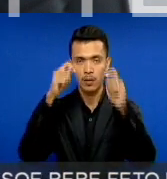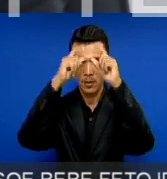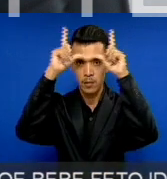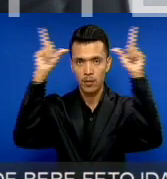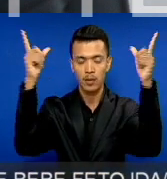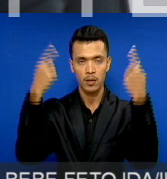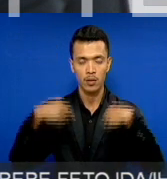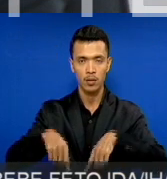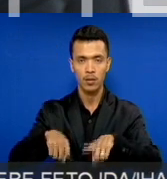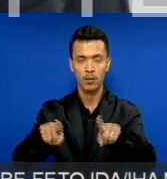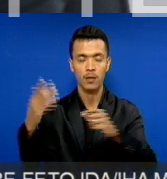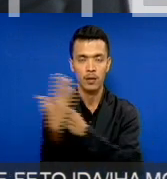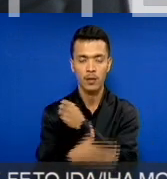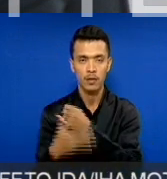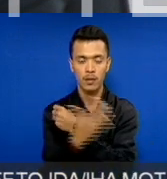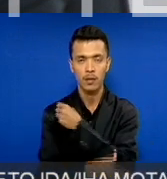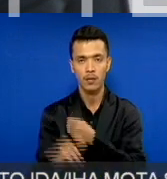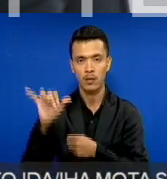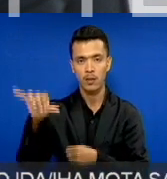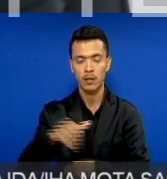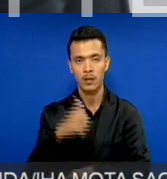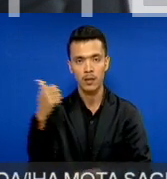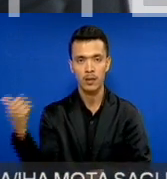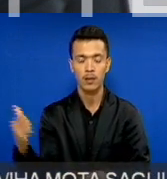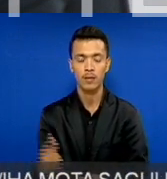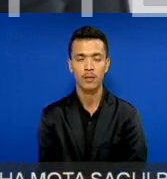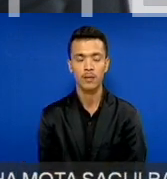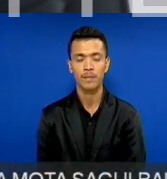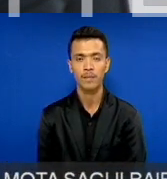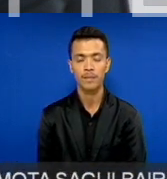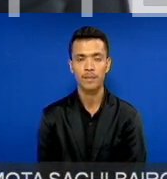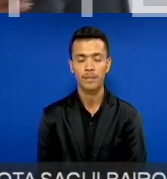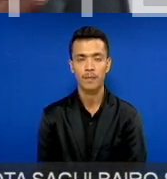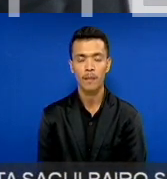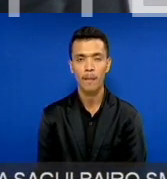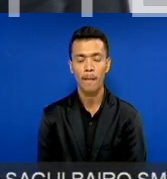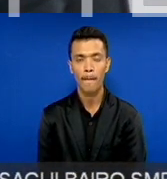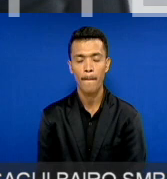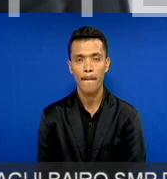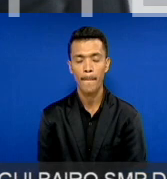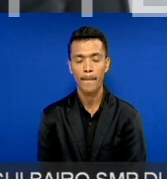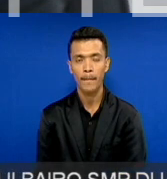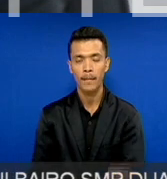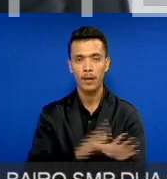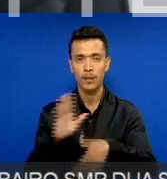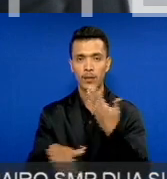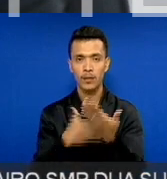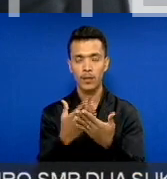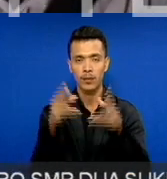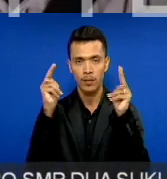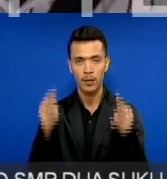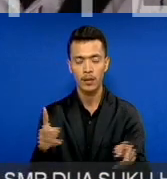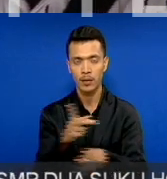ir território estado selo clínico, país selo clínico. Então, isso aí é idade. Então, ir a nem o todo, isso tem que